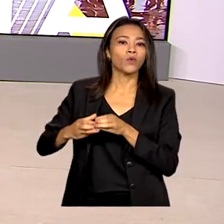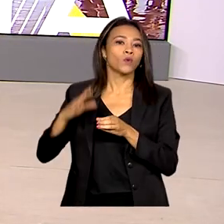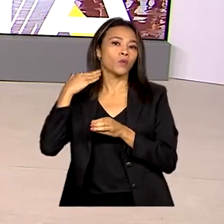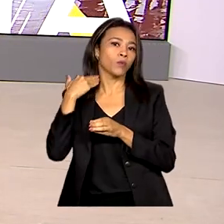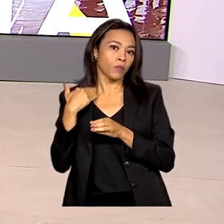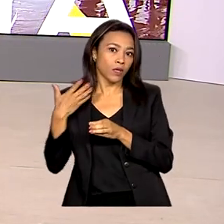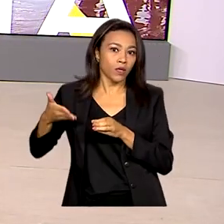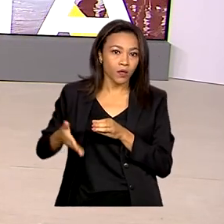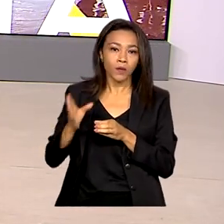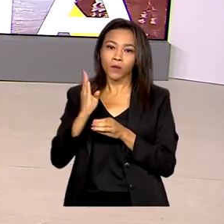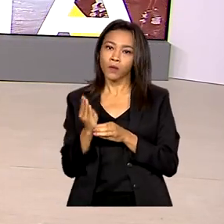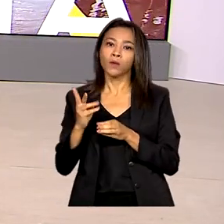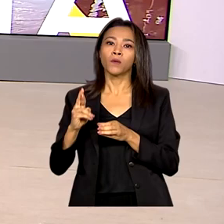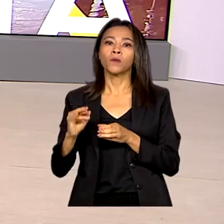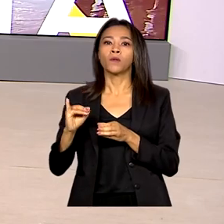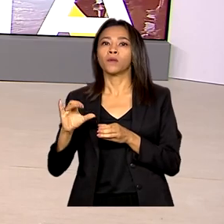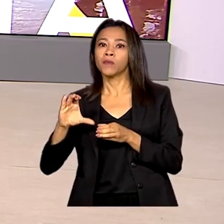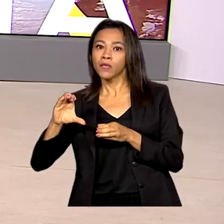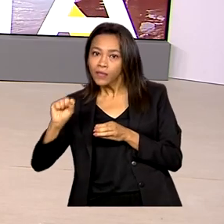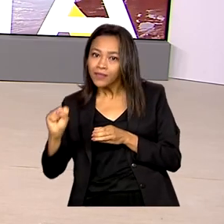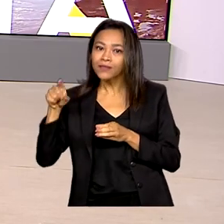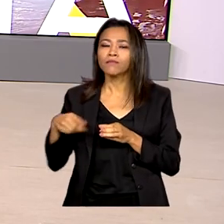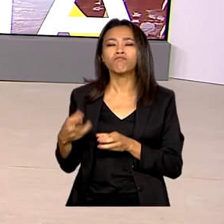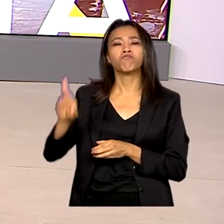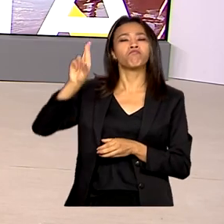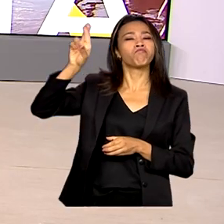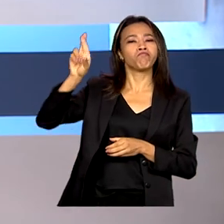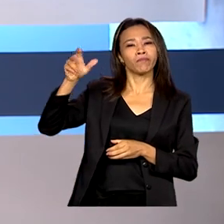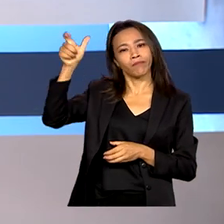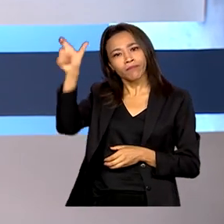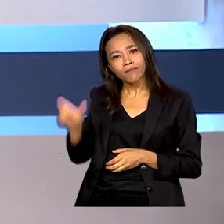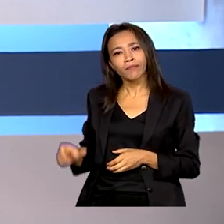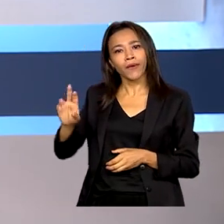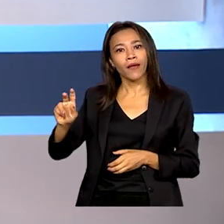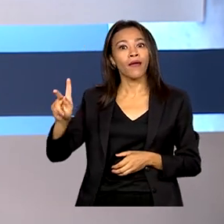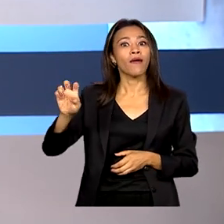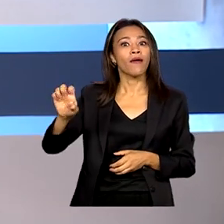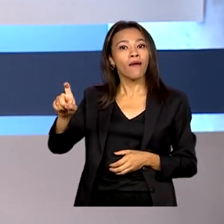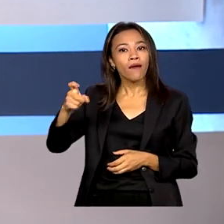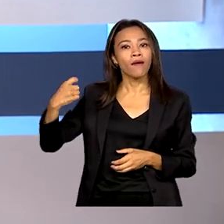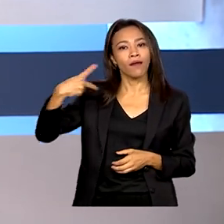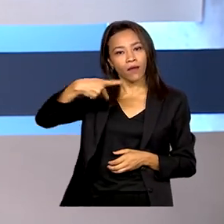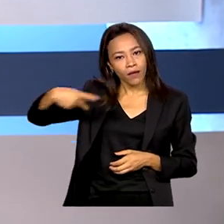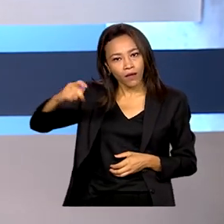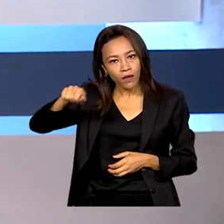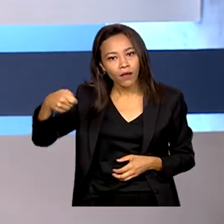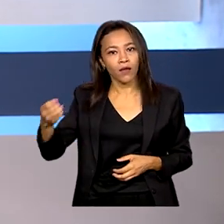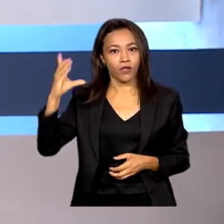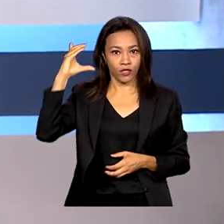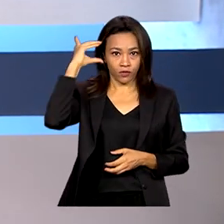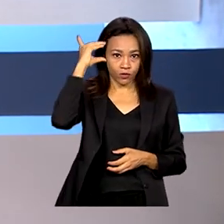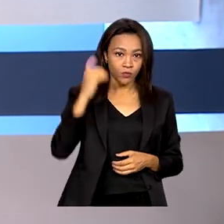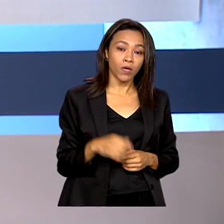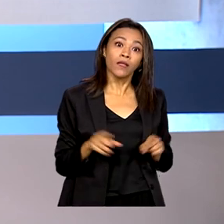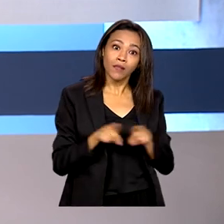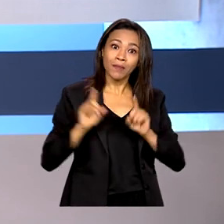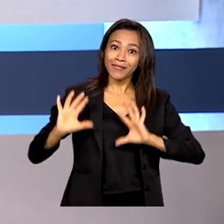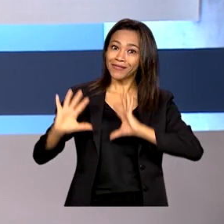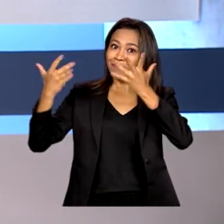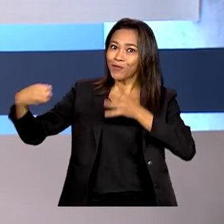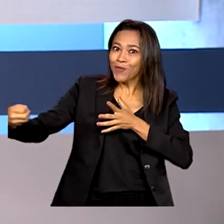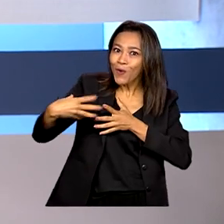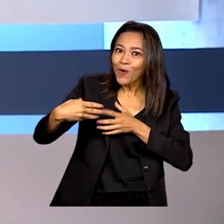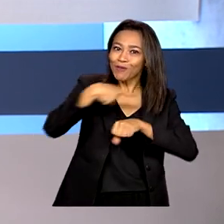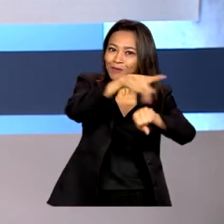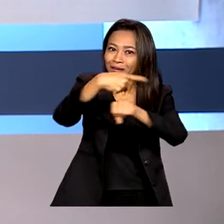BRICS passa a ser comandado pela ex-presidenta Dilma Rousseff. A cerimônia de posse também celebrou a entrada de novos membros no